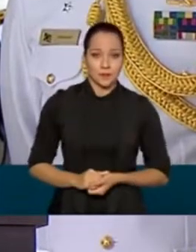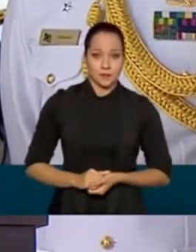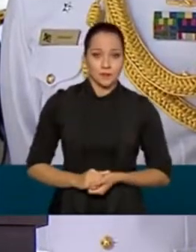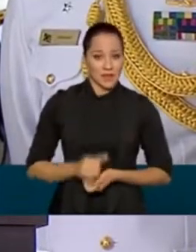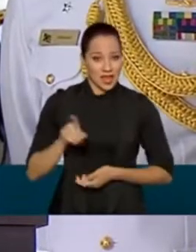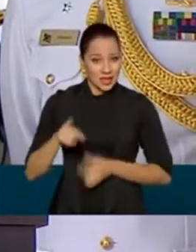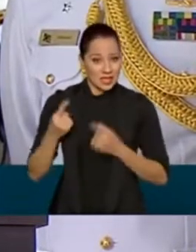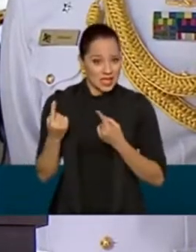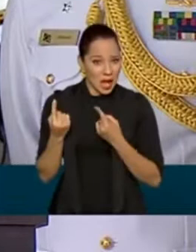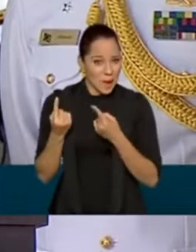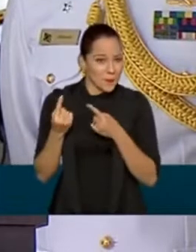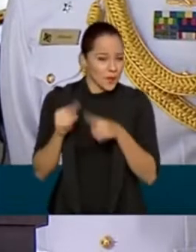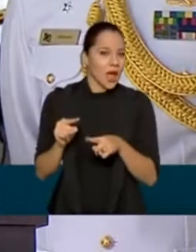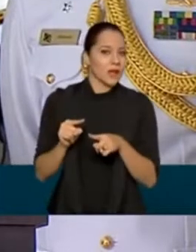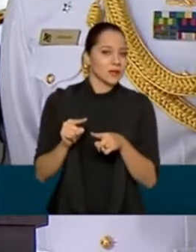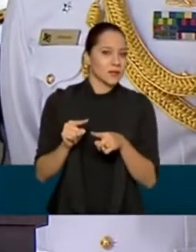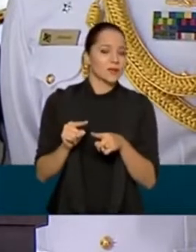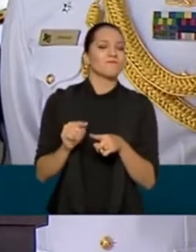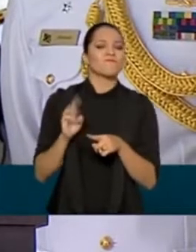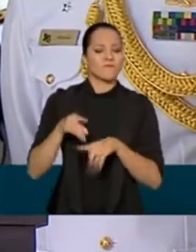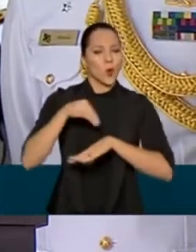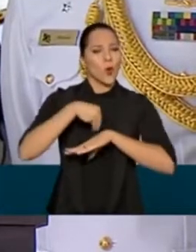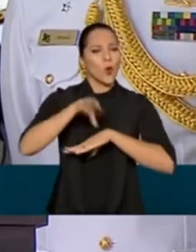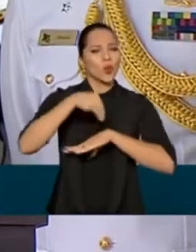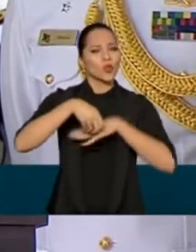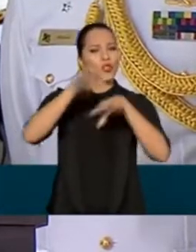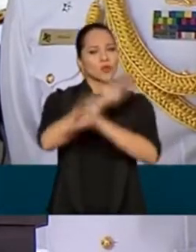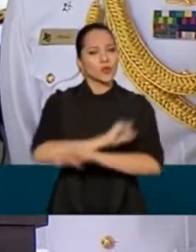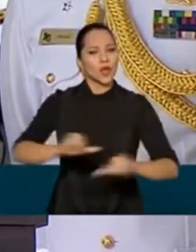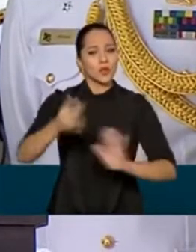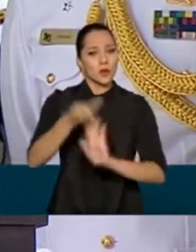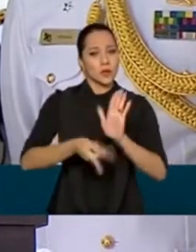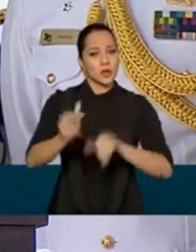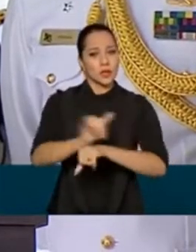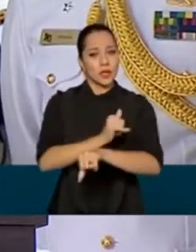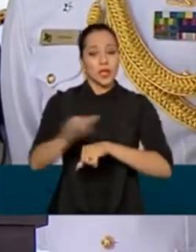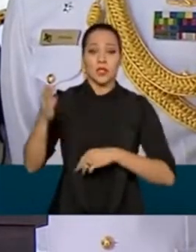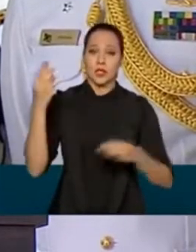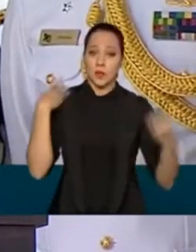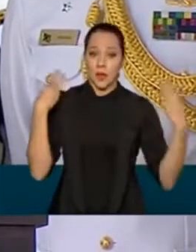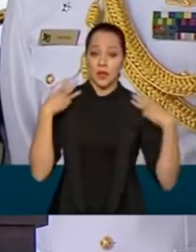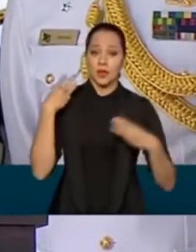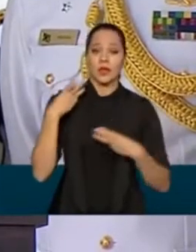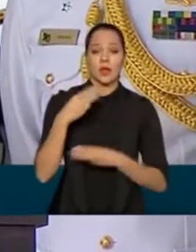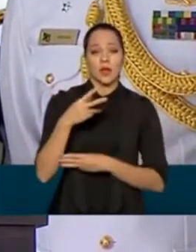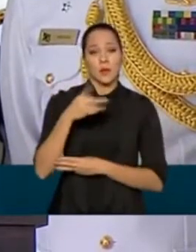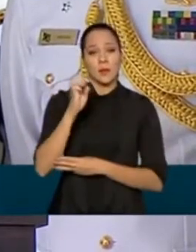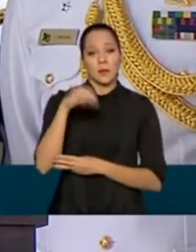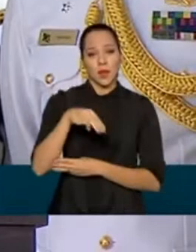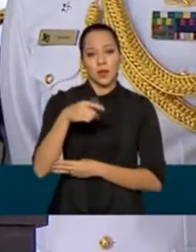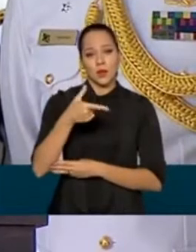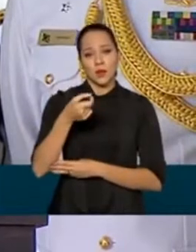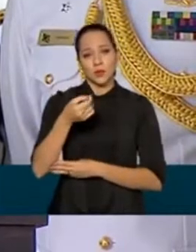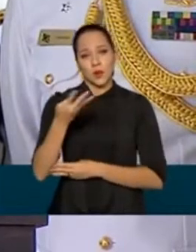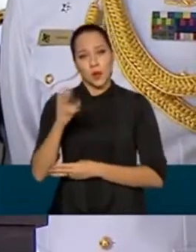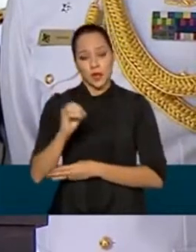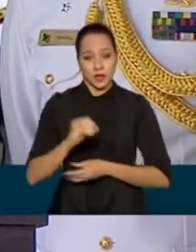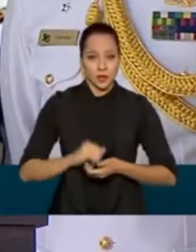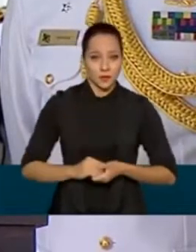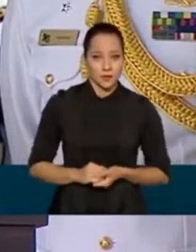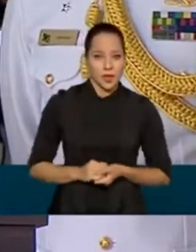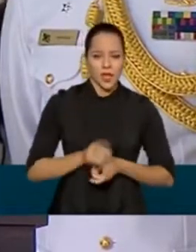Essas ameaças foram amplamente divulgadas no Plano Estratégico da Marinha PEN 2040 e nas